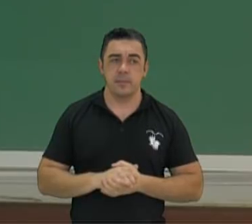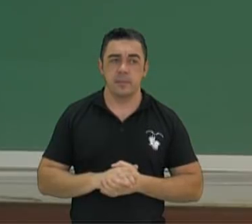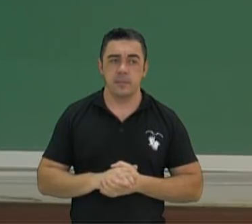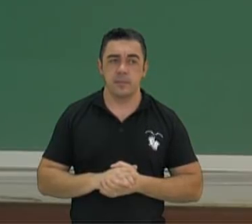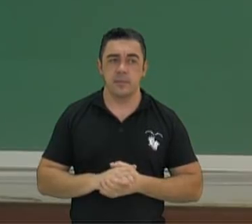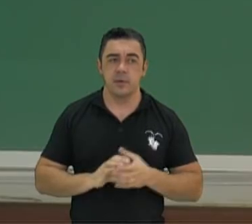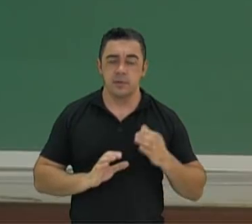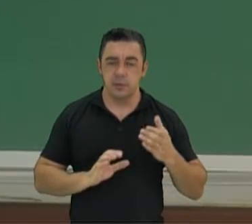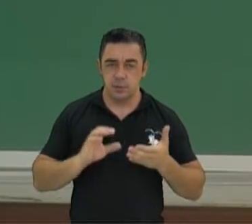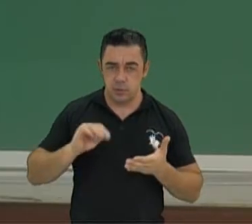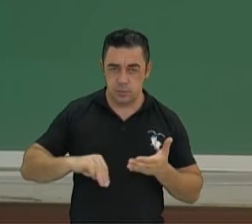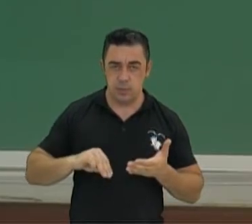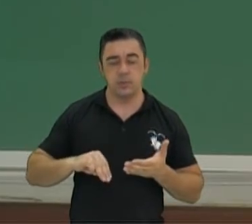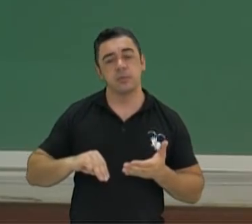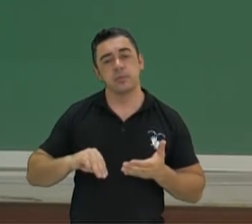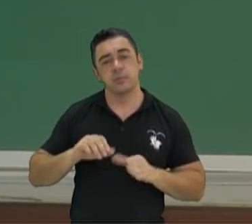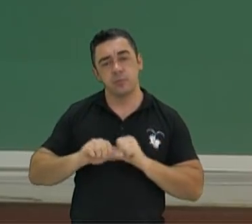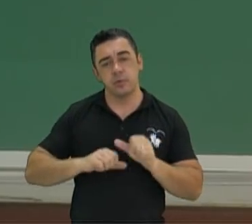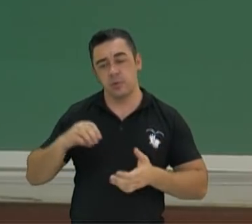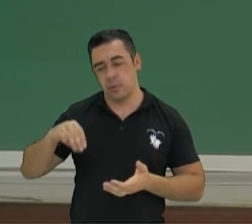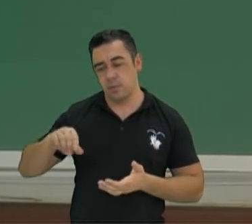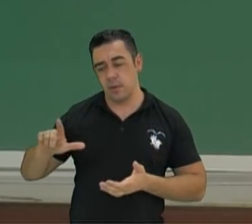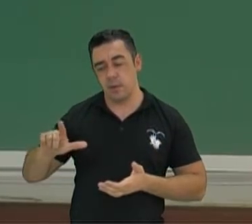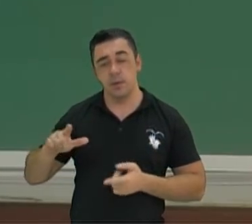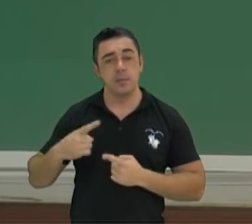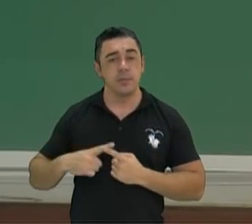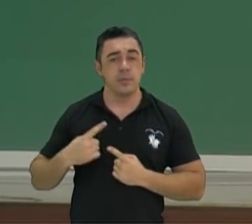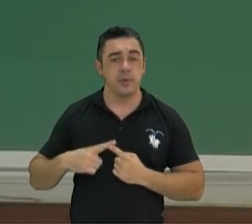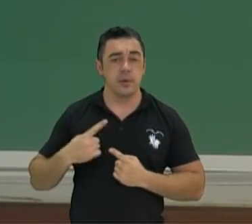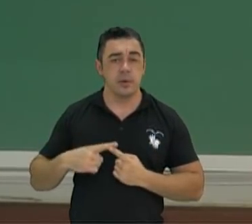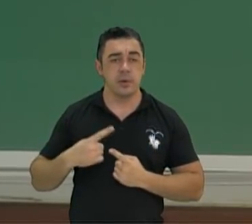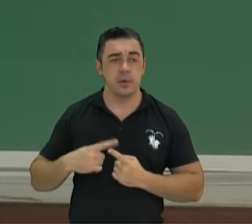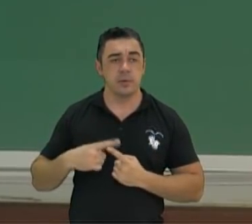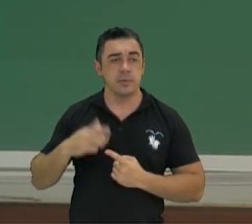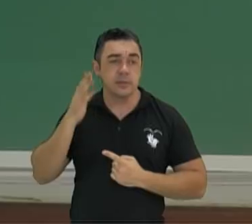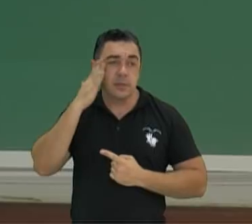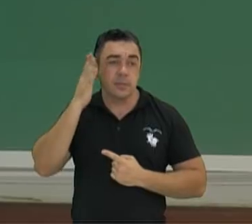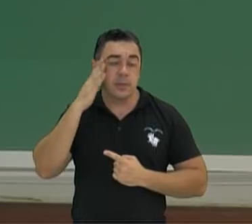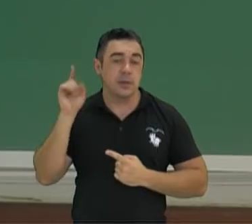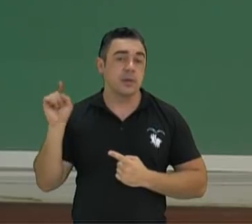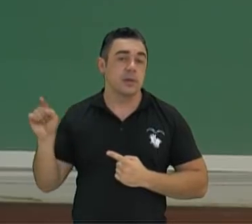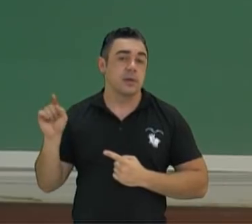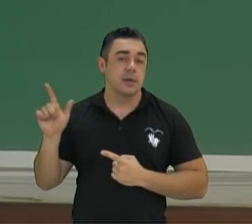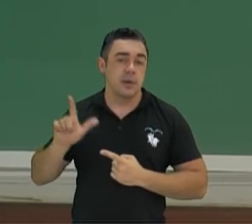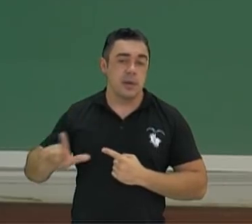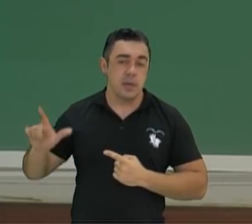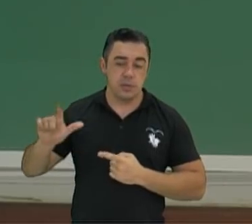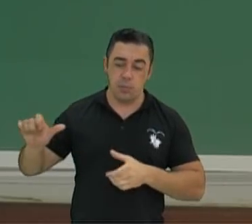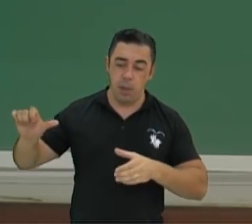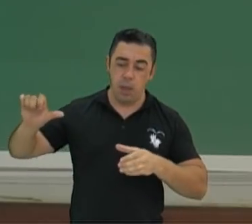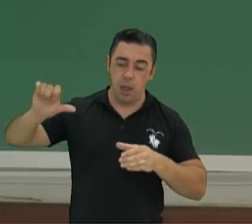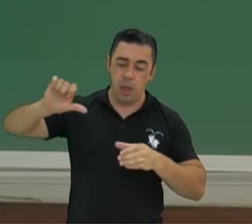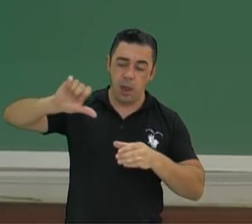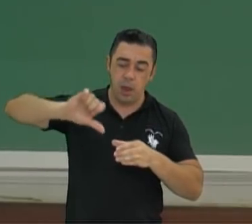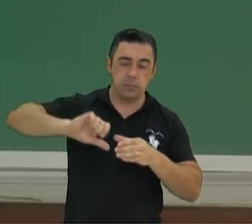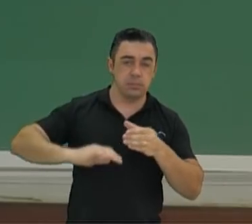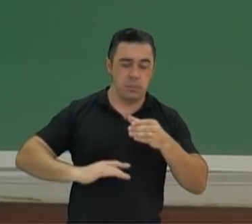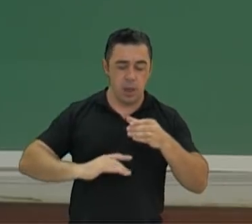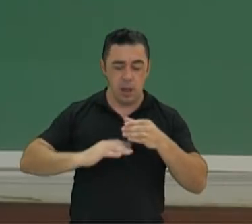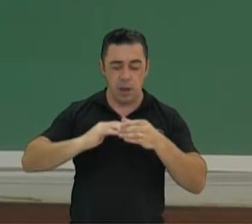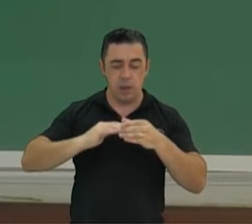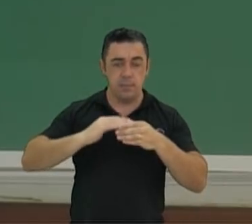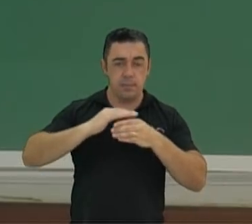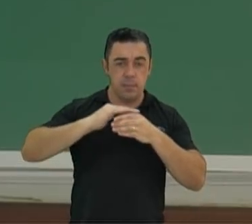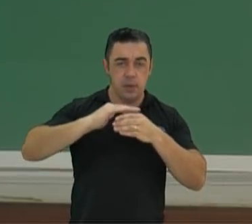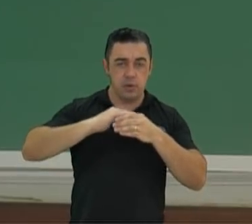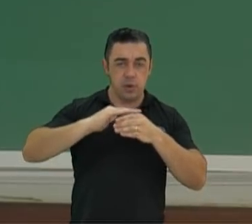transformar centímetro cúbico em ml, porque para saber se o líquido vai encher, vai ficar pela metade